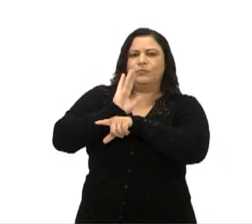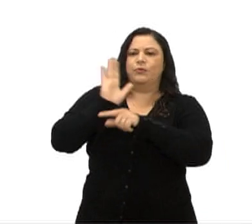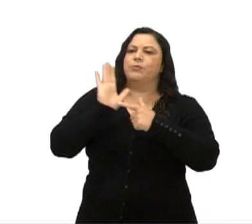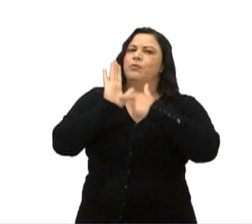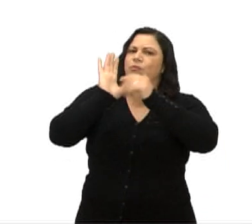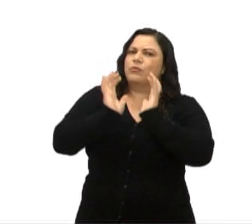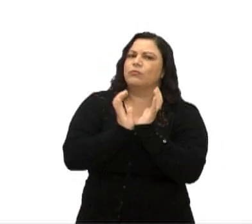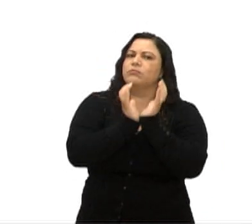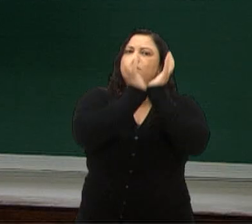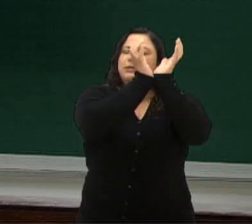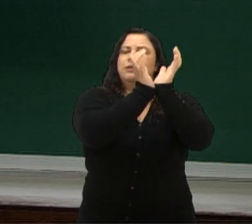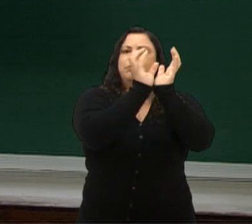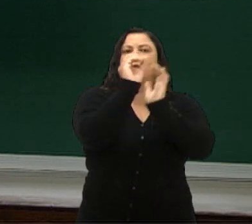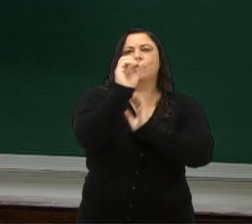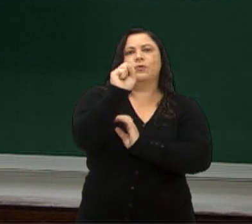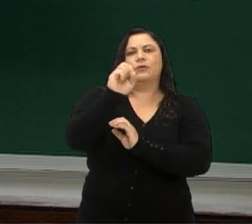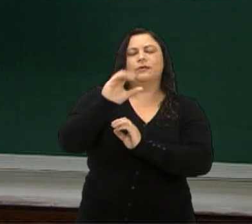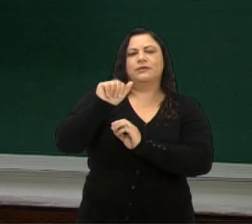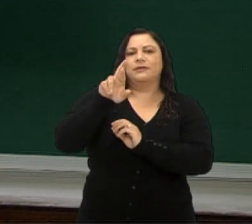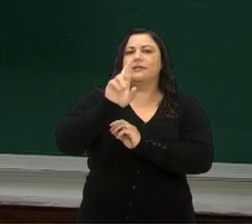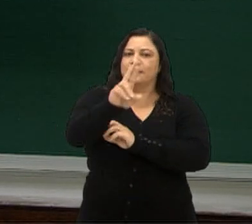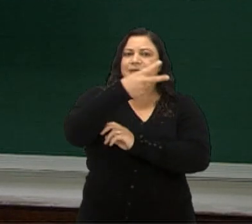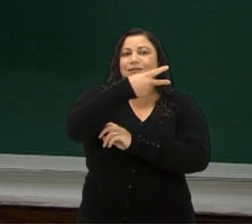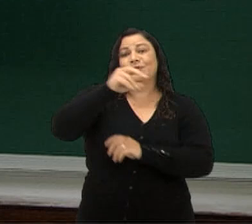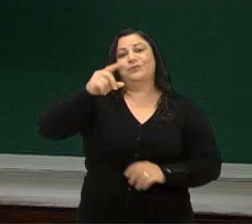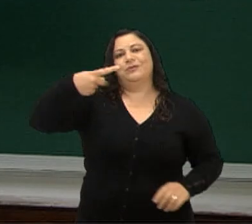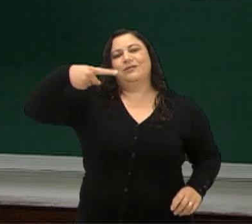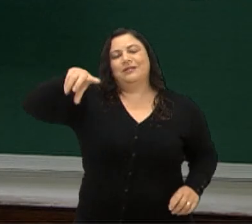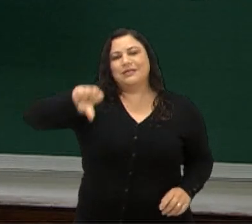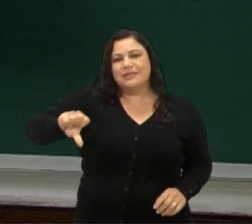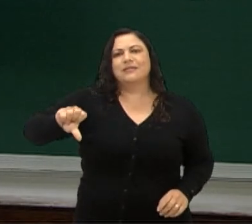2019. Aqui nós temos um fato ou uma opinião? Claro que é um